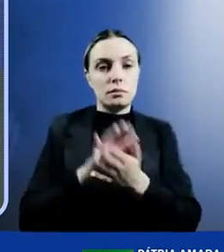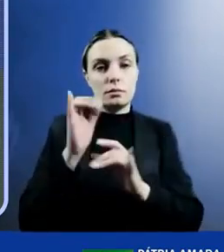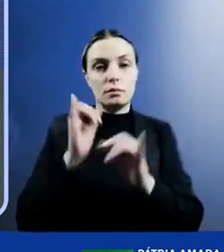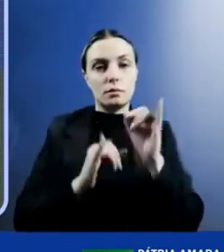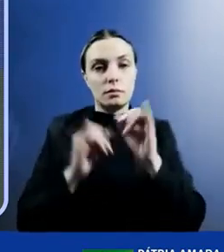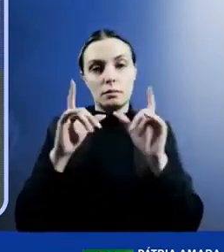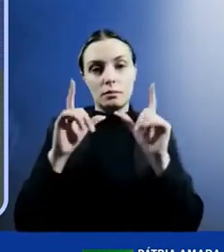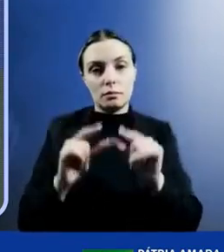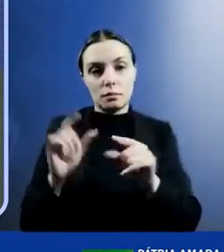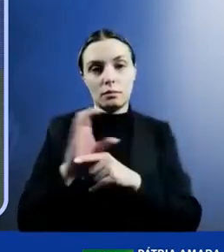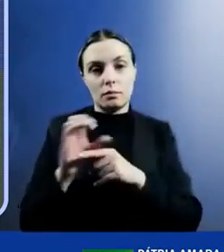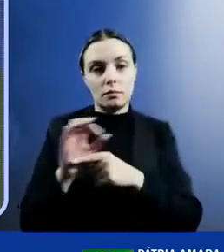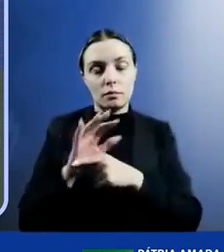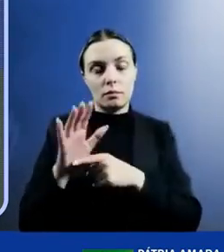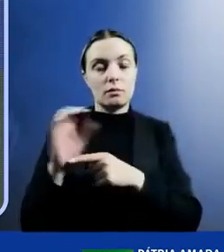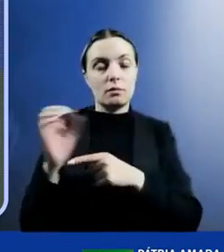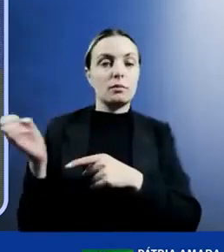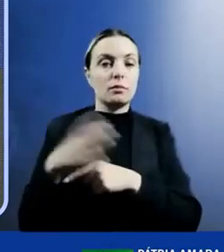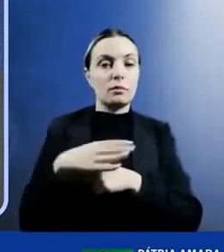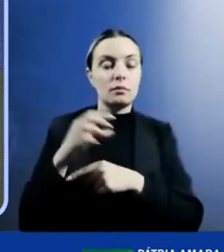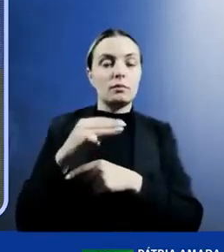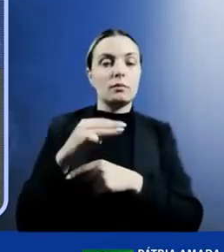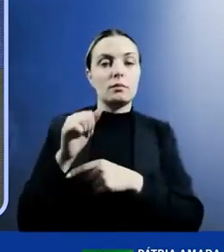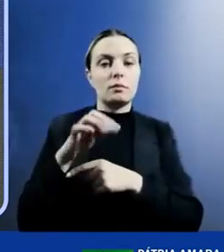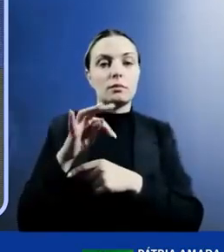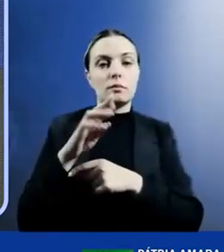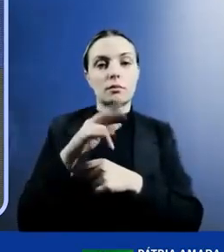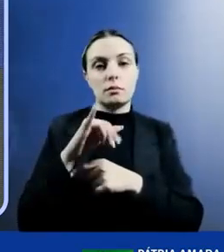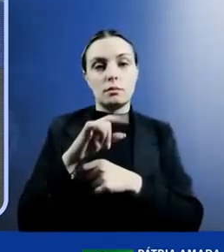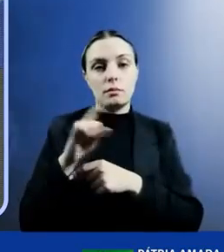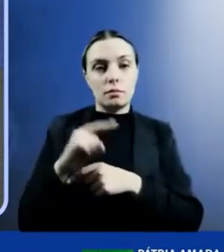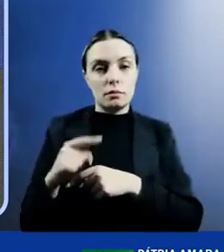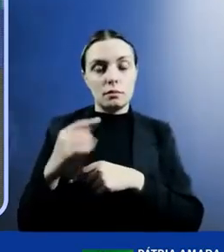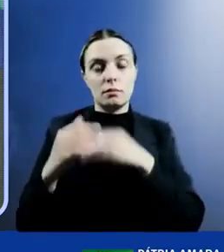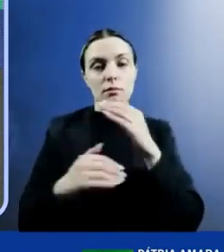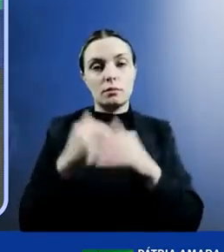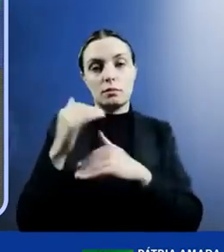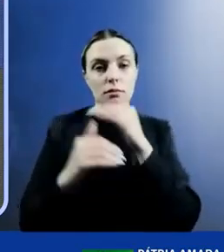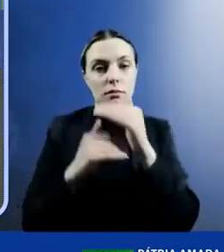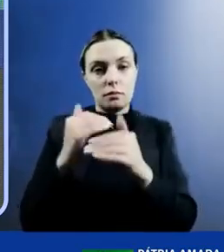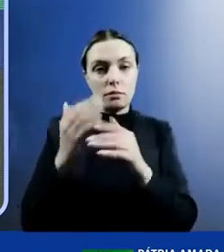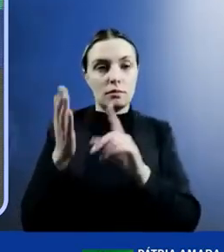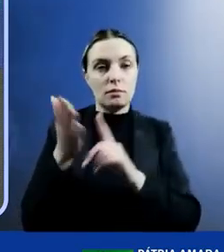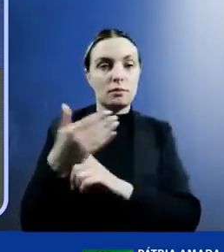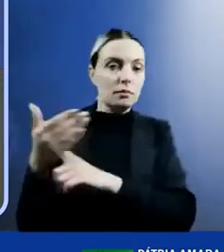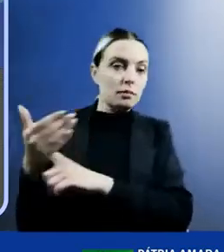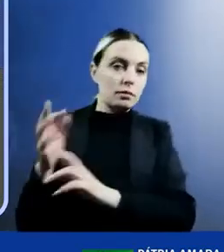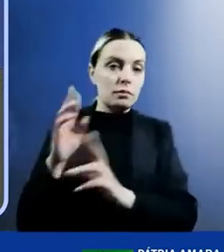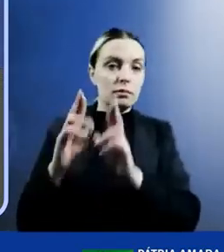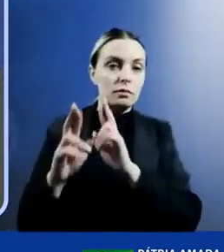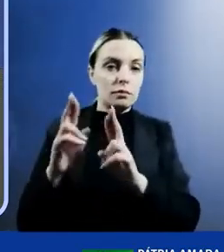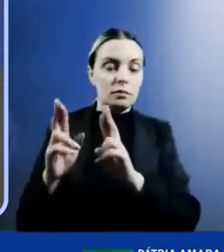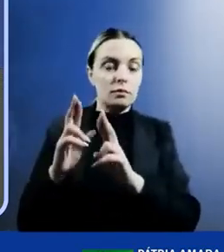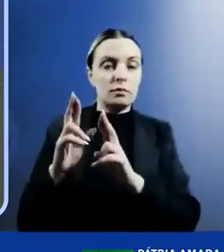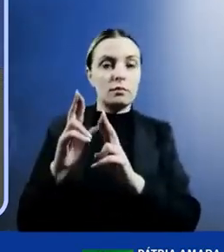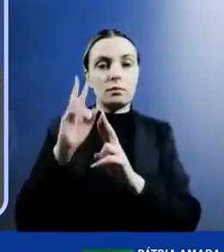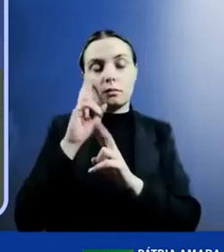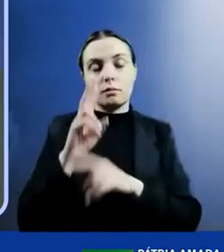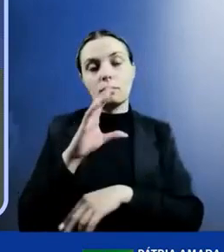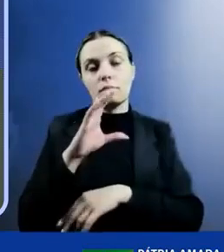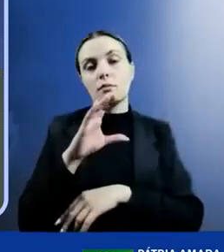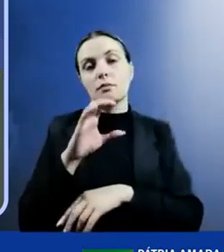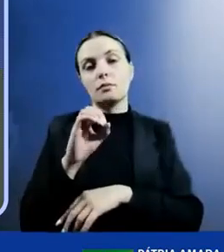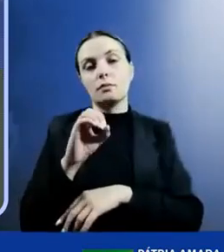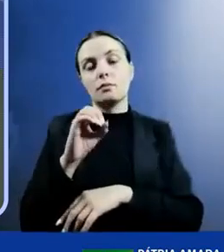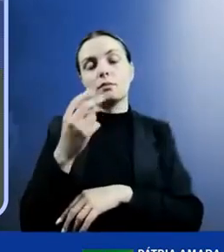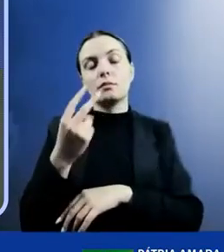uma nova matriz de combustíveis e o desenvolvimento da tecnologia relacionada à captura de CO2, também como um